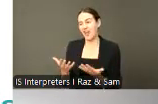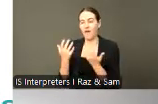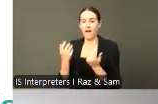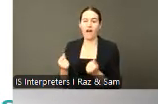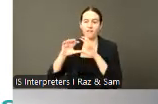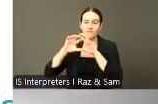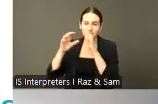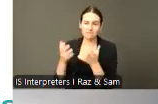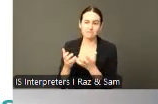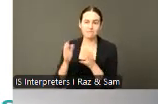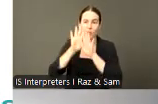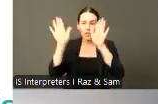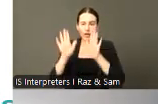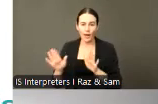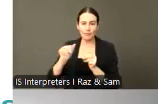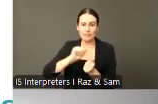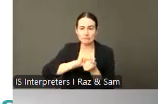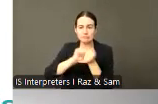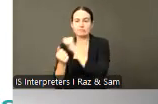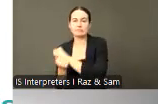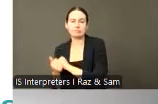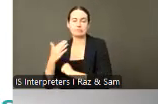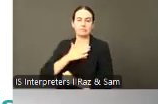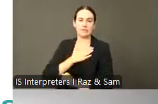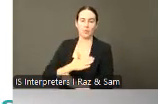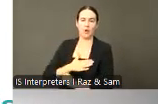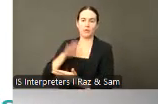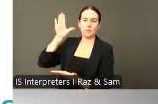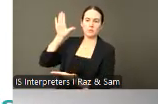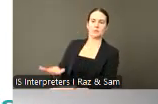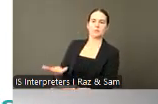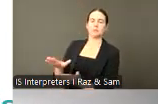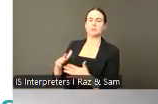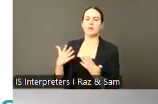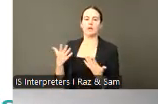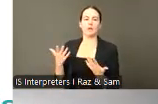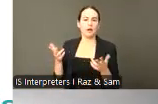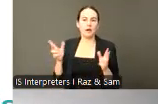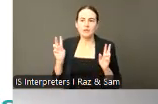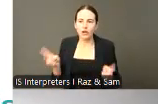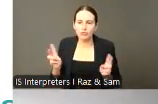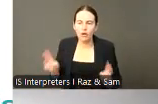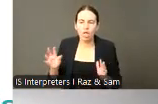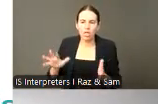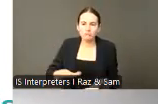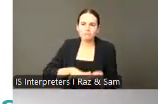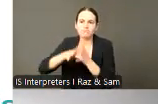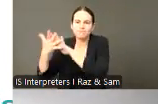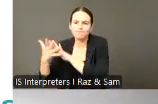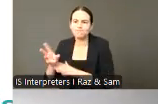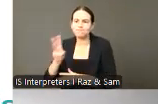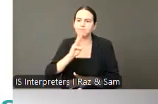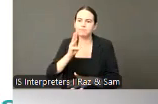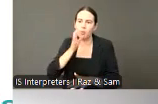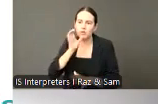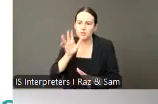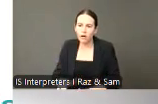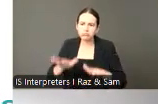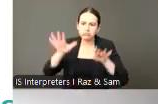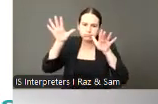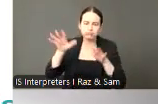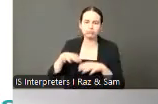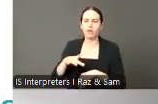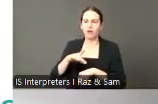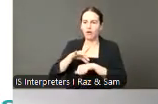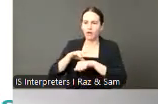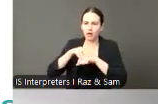desastres, pandemias, assim como o que tem a ver com conhecimento sobre a saúde pública e soberania sanitária,